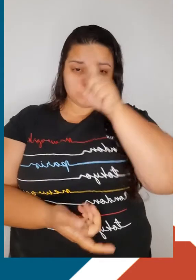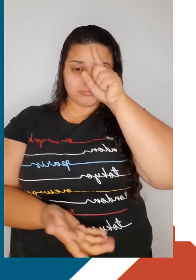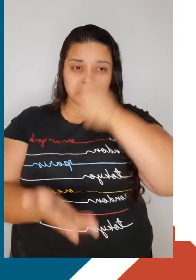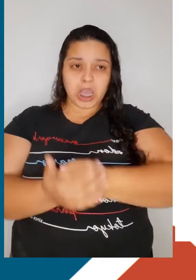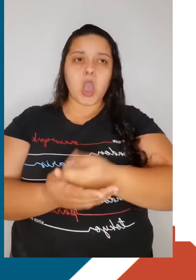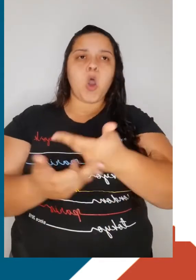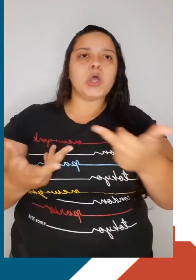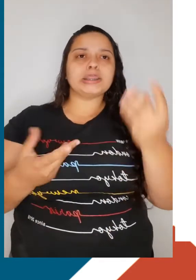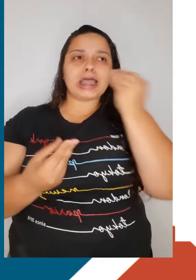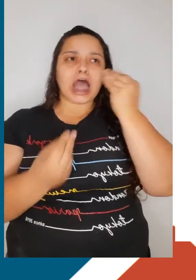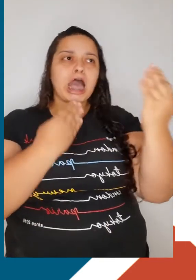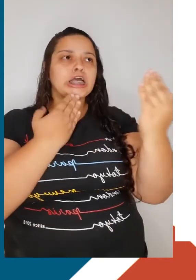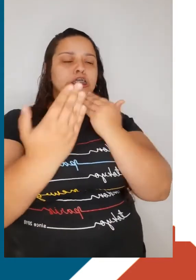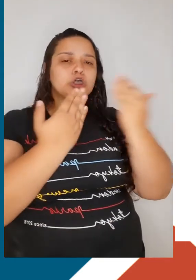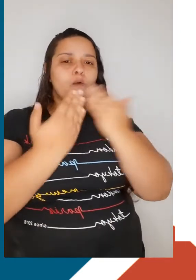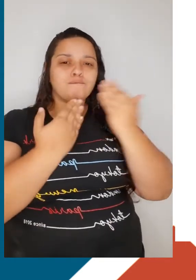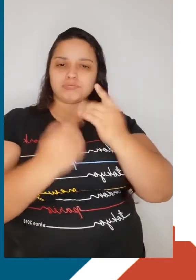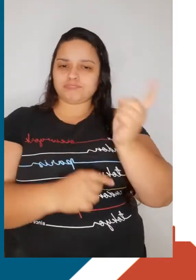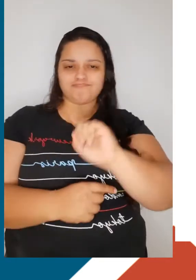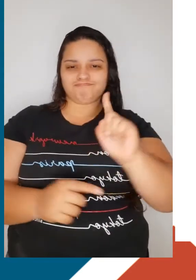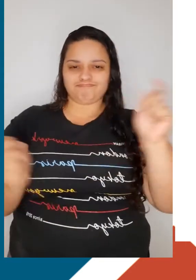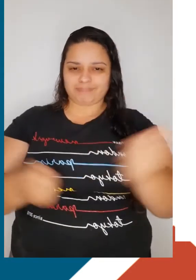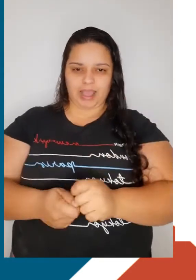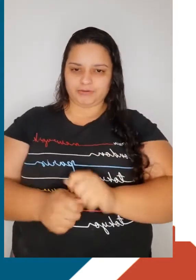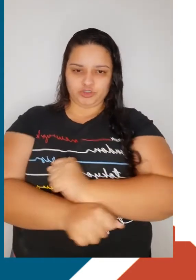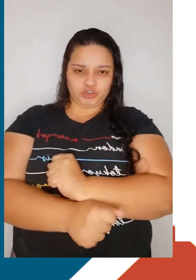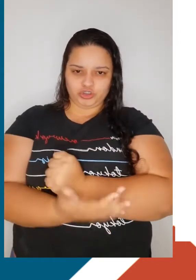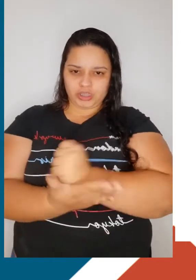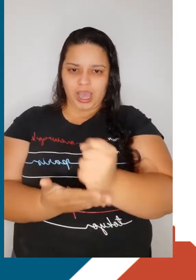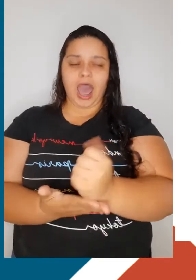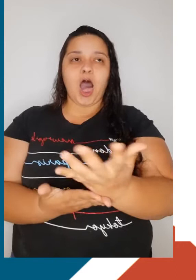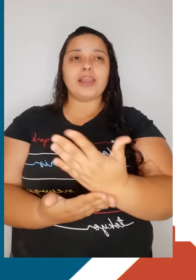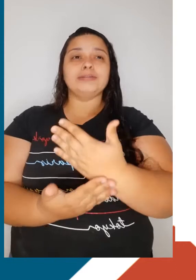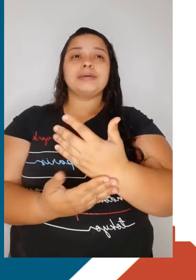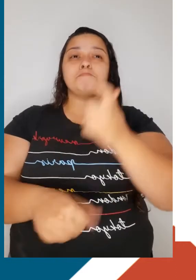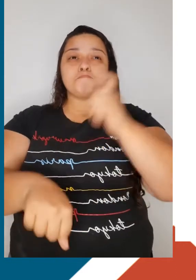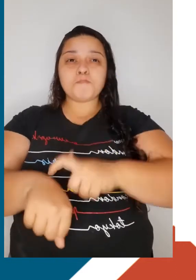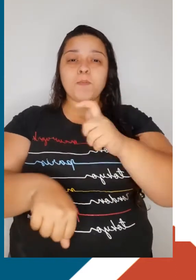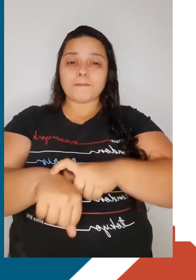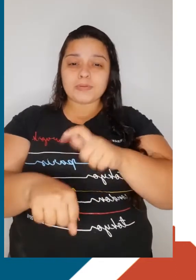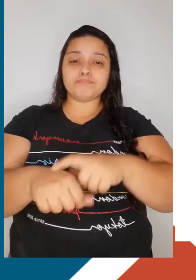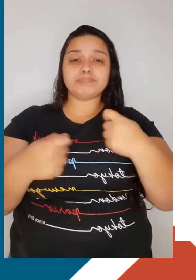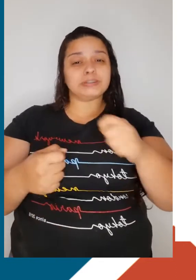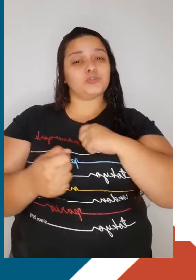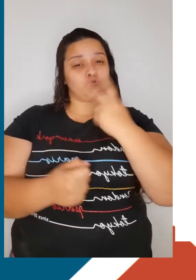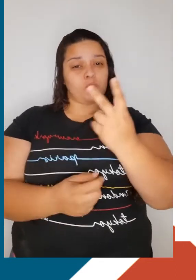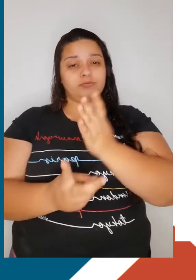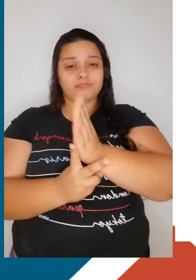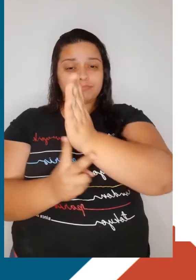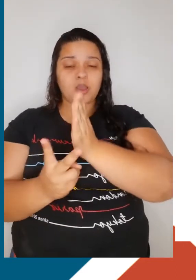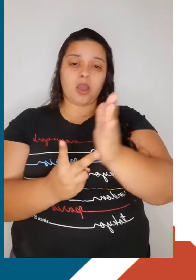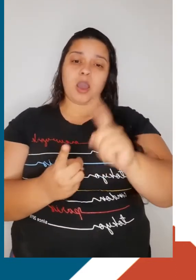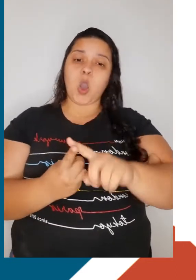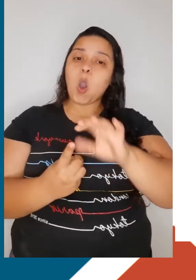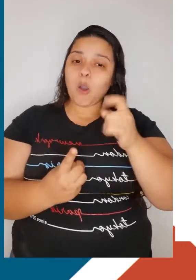porque resoluções e medidas de água morna para nada mais servem. Cada momento perdido é uma desgraça. Só há